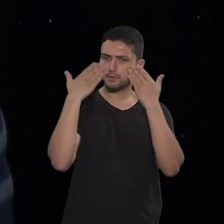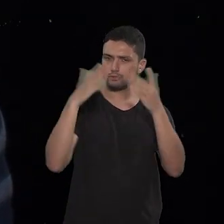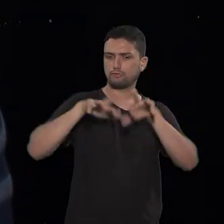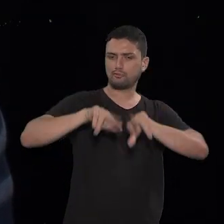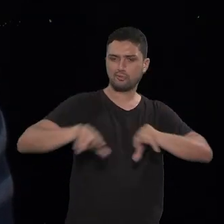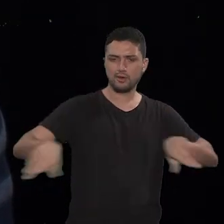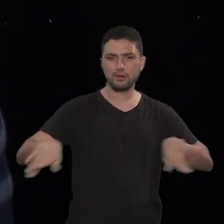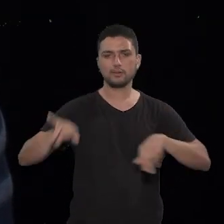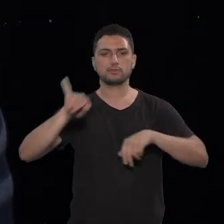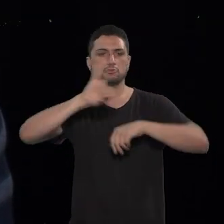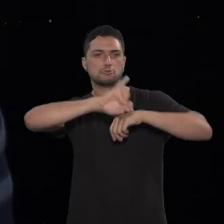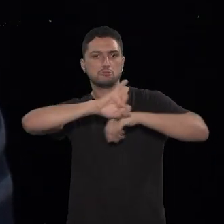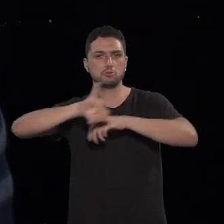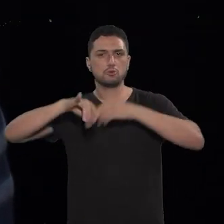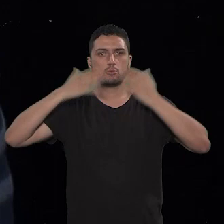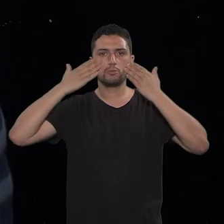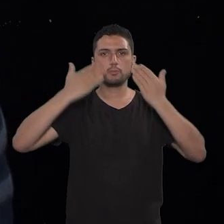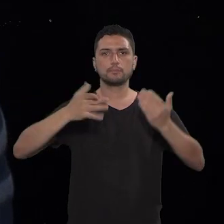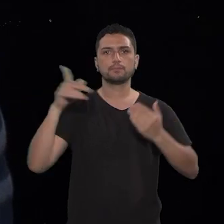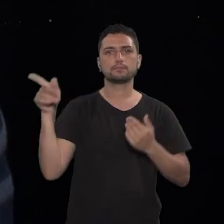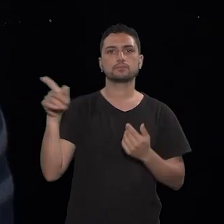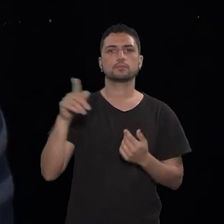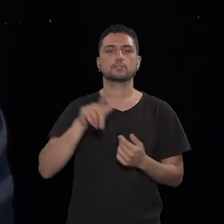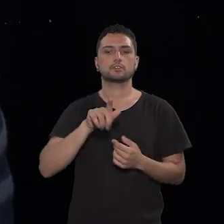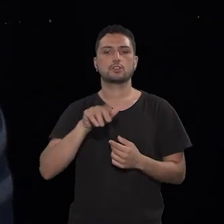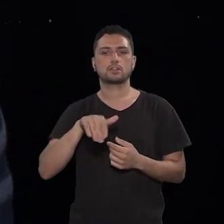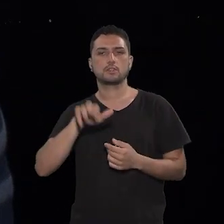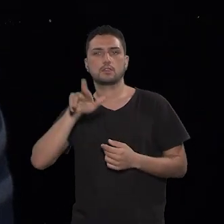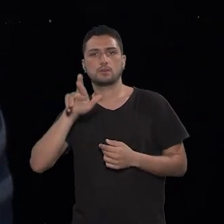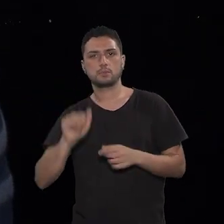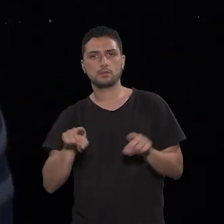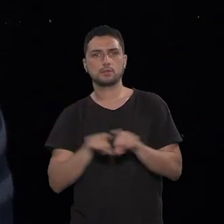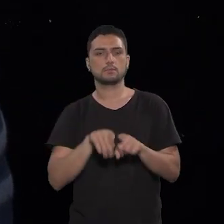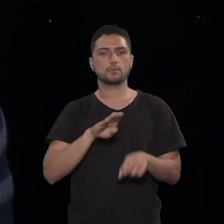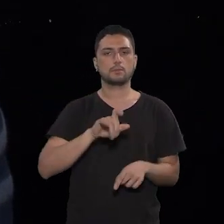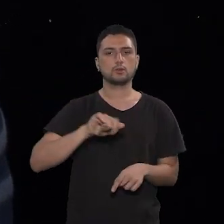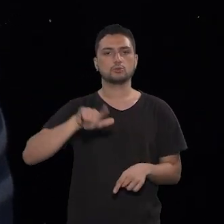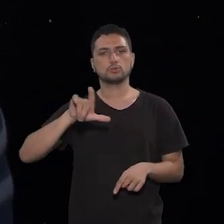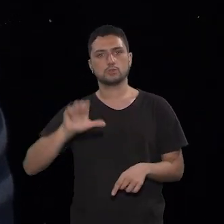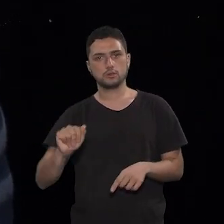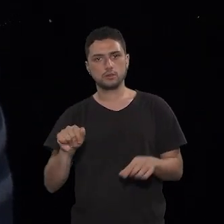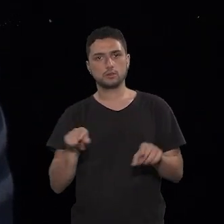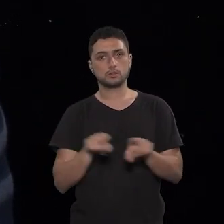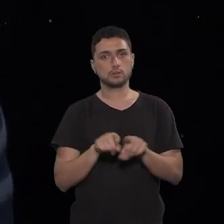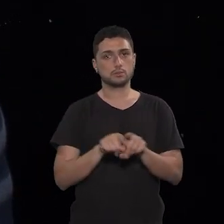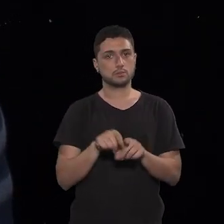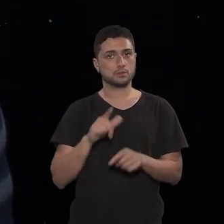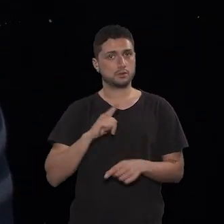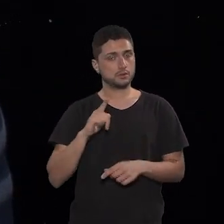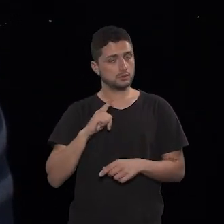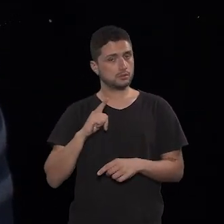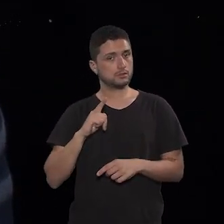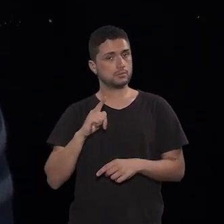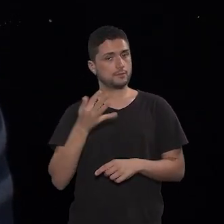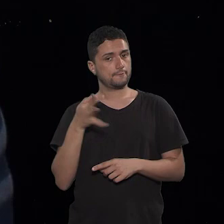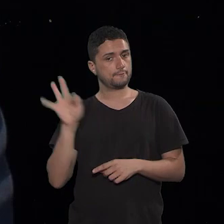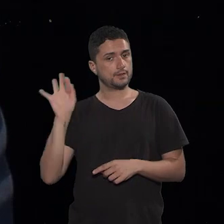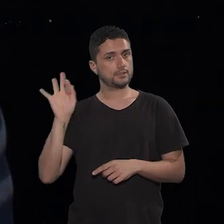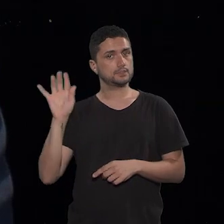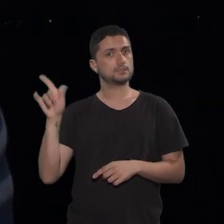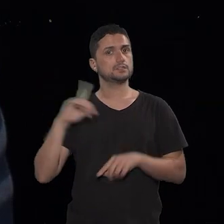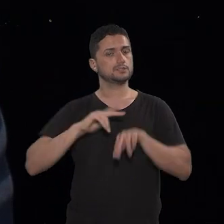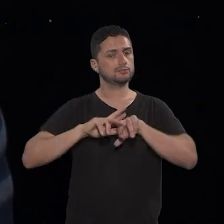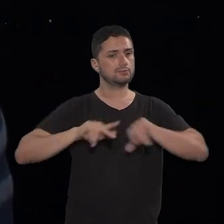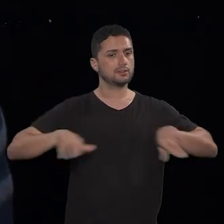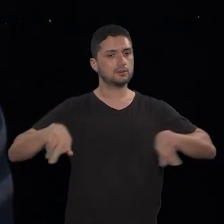apresentou em grandes festivais como o de Montreux, o de Genebra, o de Sphinx, na Bélgica, e o de Milão, e La Fête de la Musique, ou